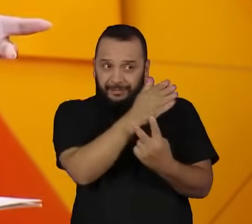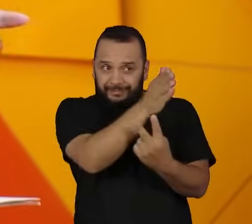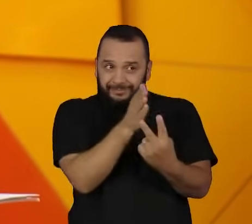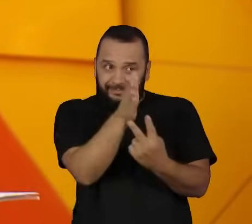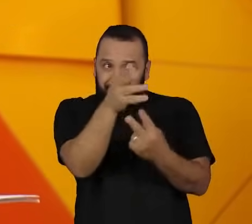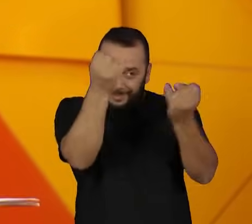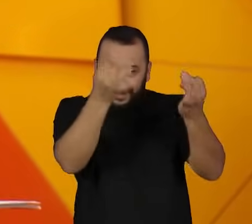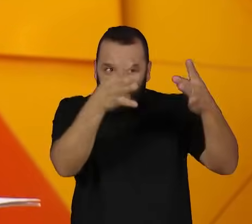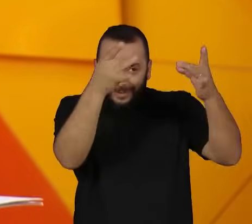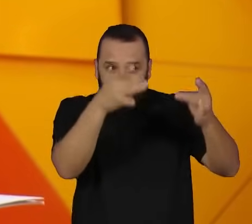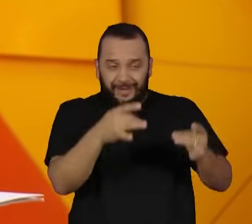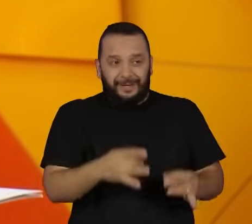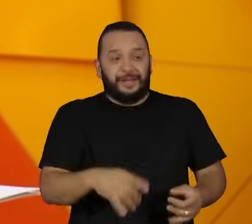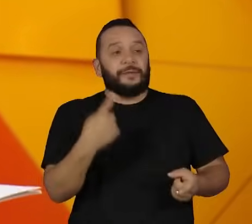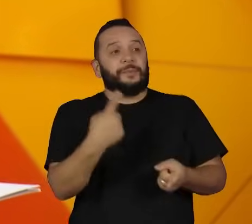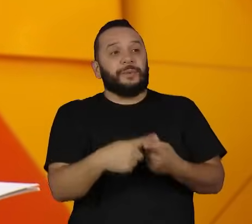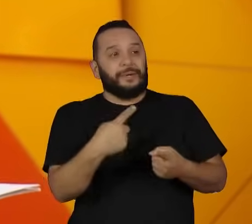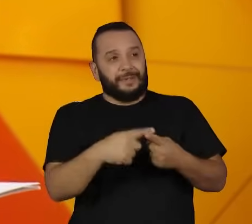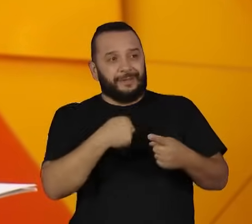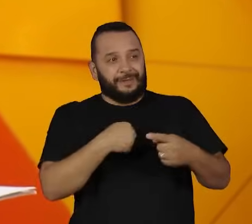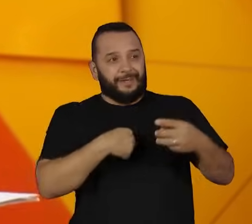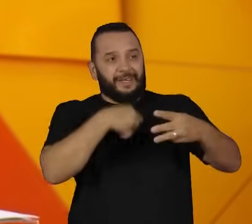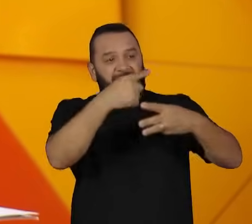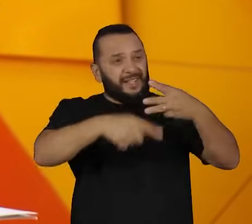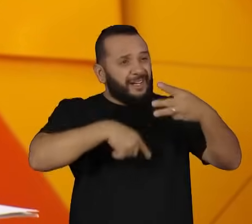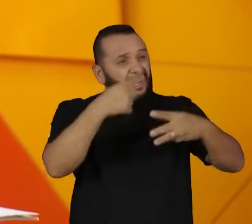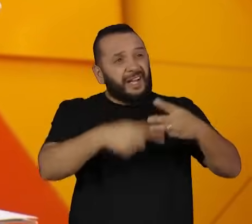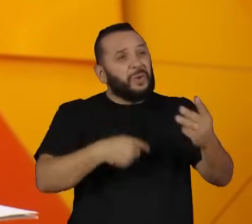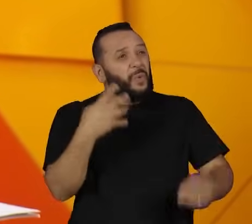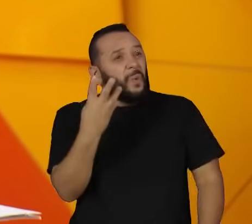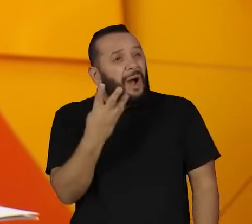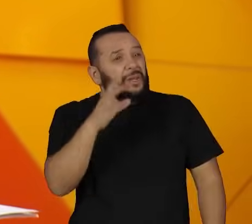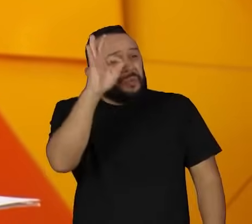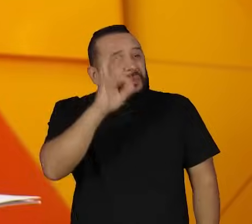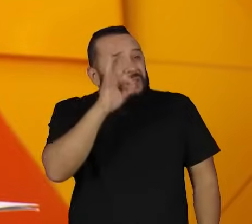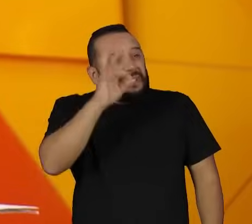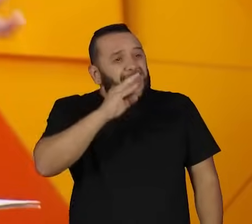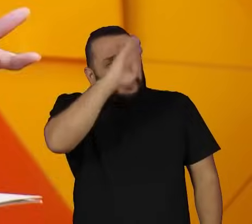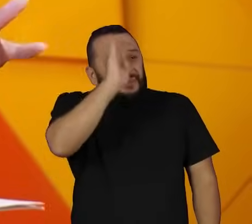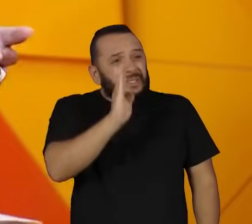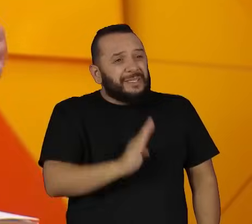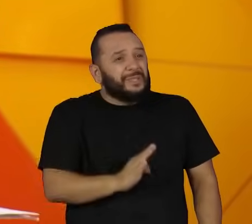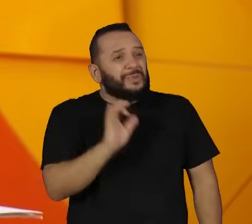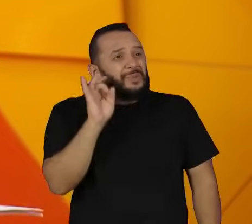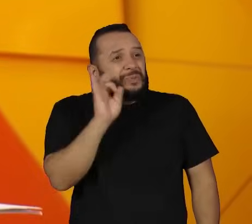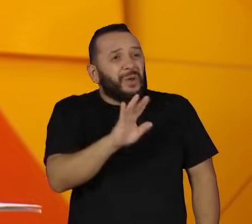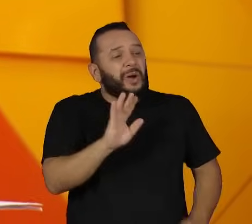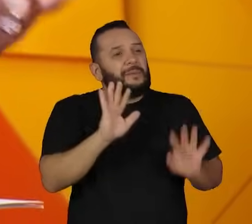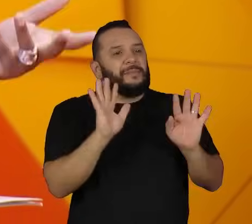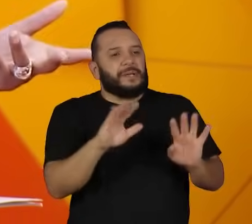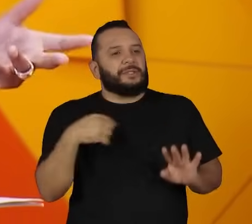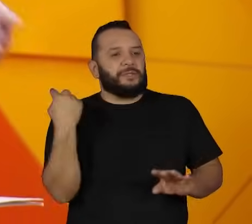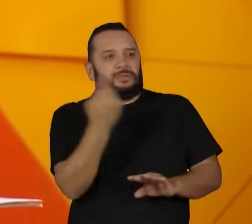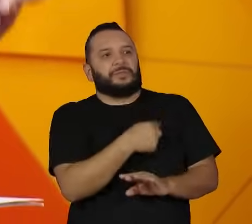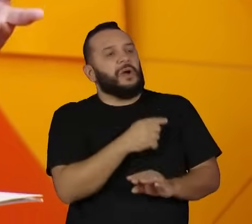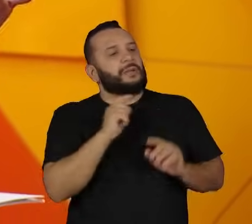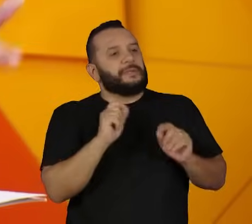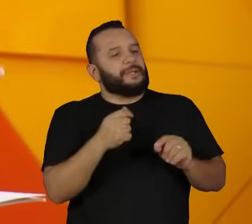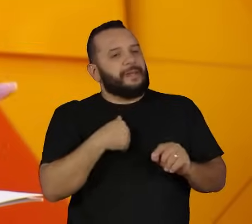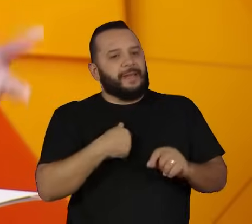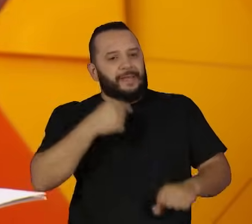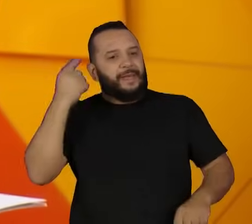questão de nós só reciclarmos 4% do lixo aqui no nosso país. No entanto, nós somos o país que